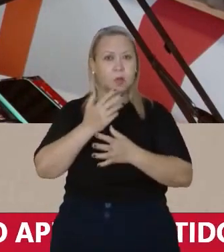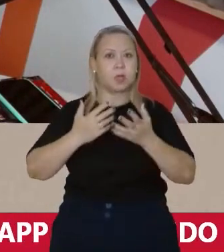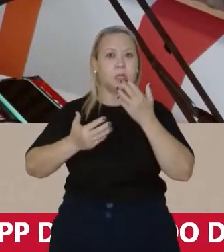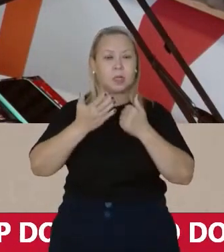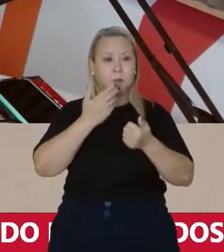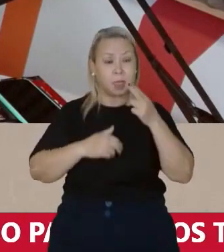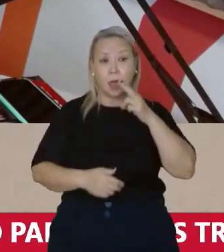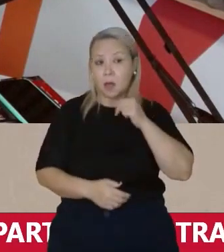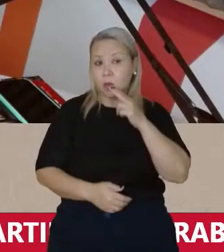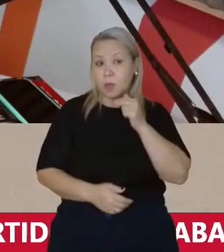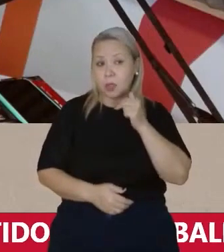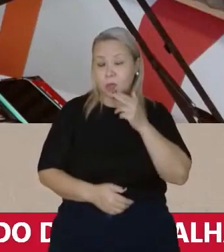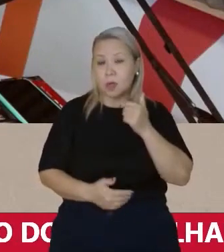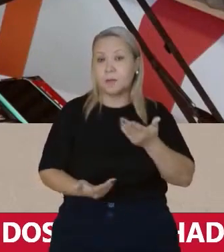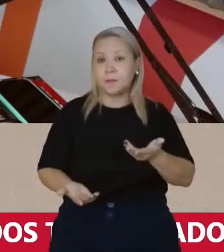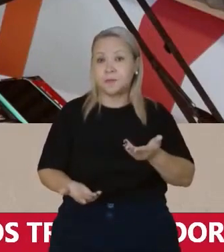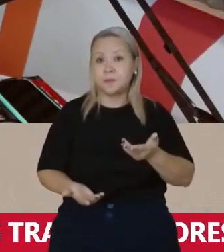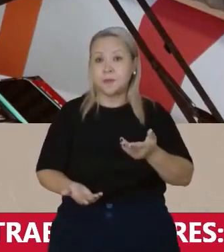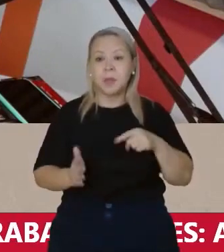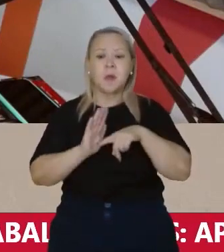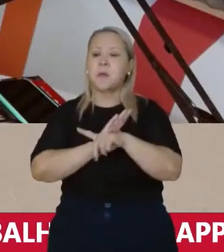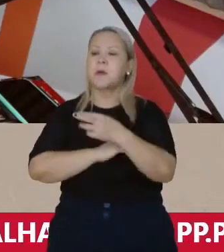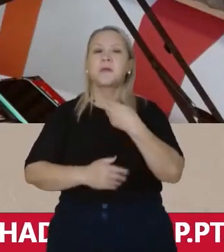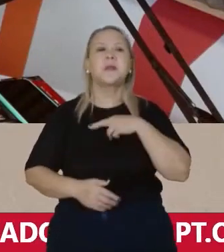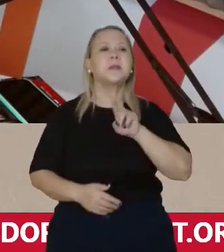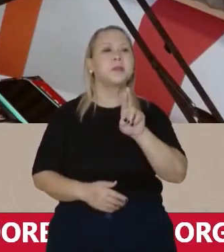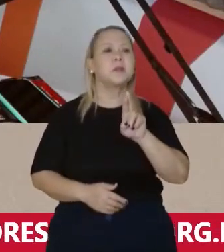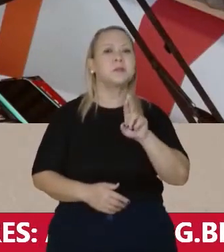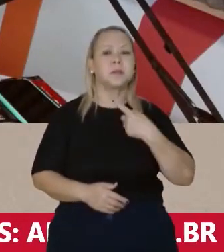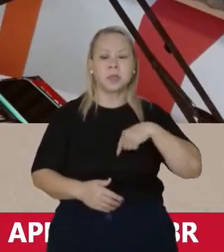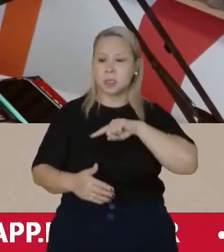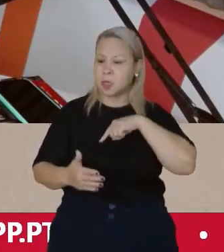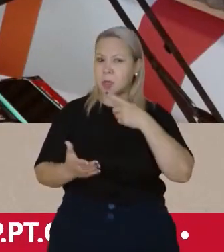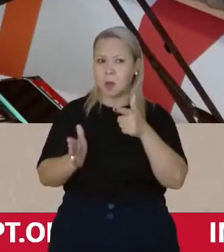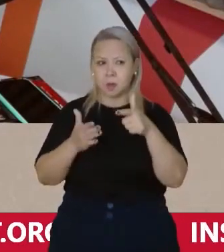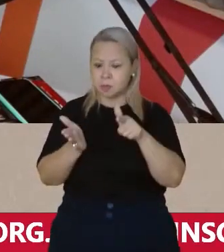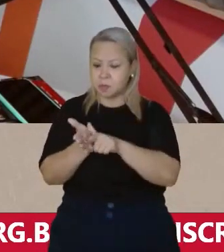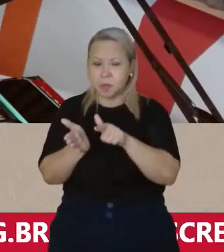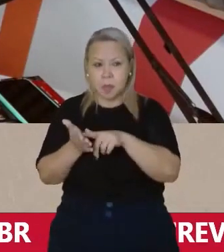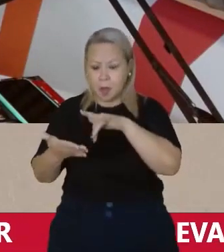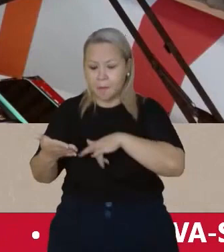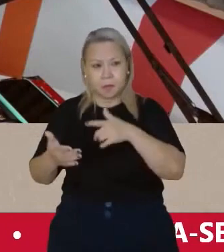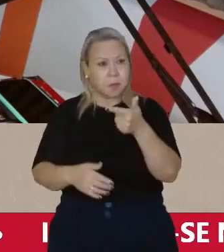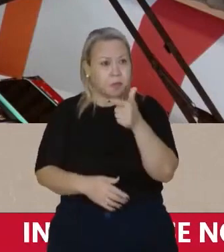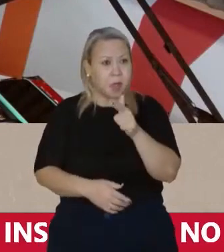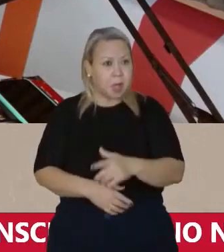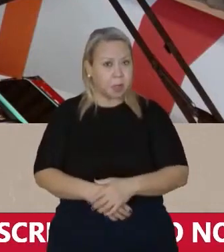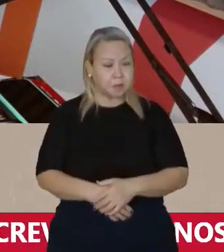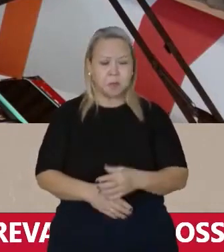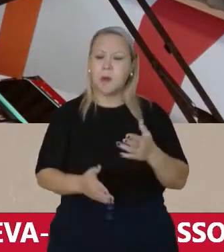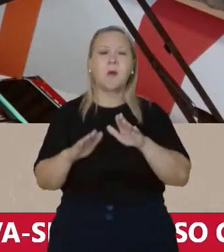e nutricional. Eu não pergunto religião. Na nossa ficha não tem isso. Não tem. Qual é a